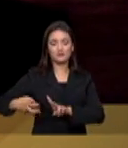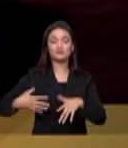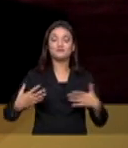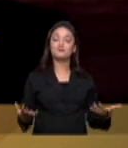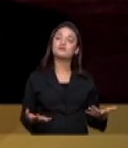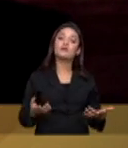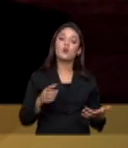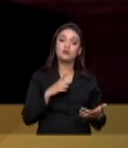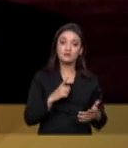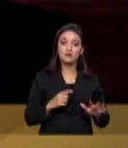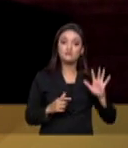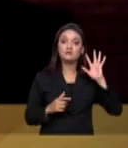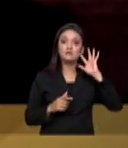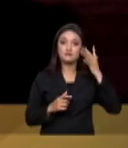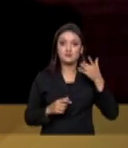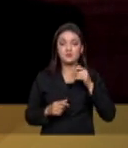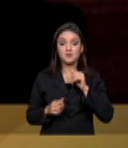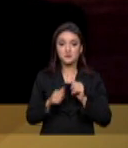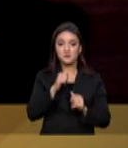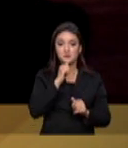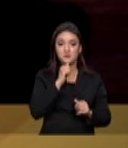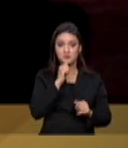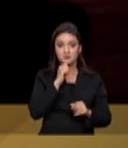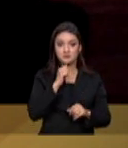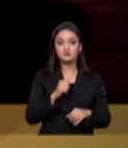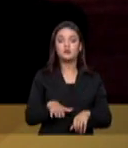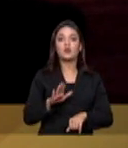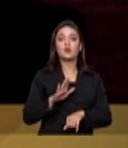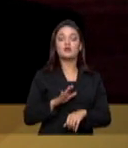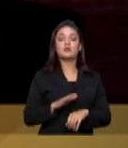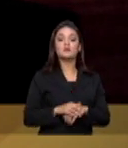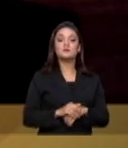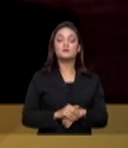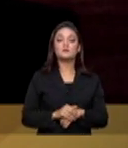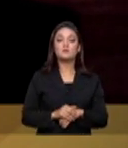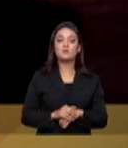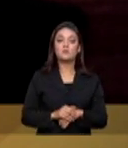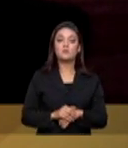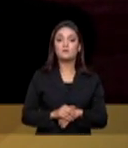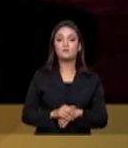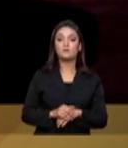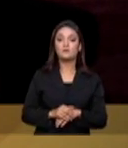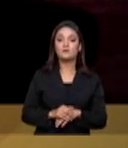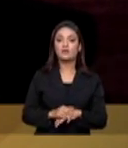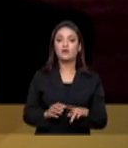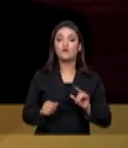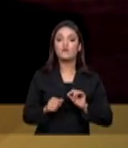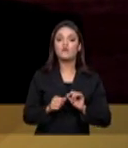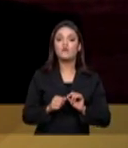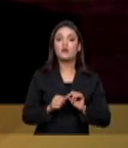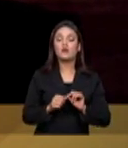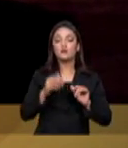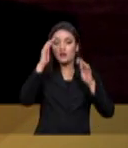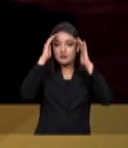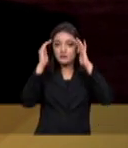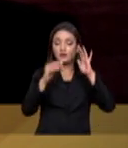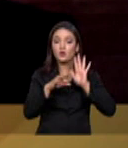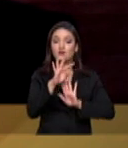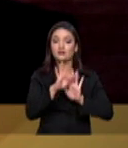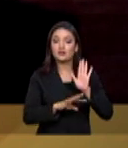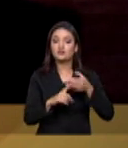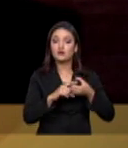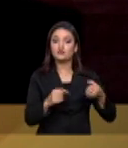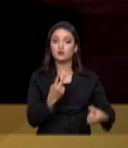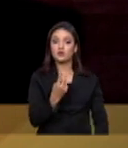julga recurso que discute o Marco temporal para a demarcação de terras indígenas quem vota é o ministro